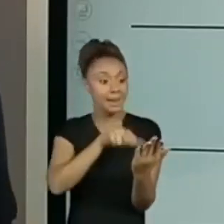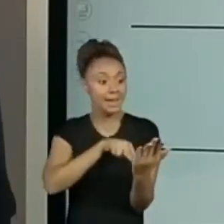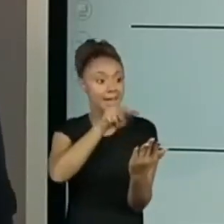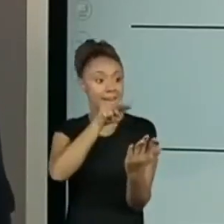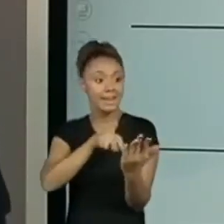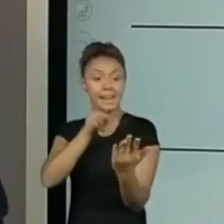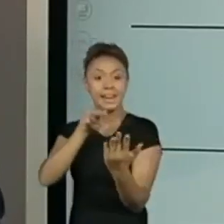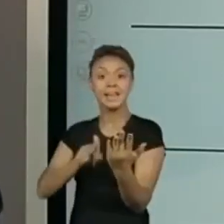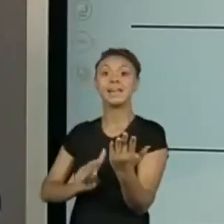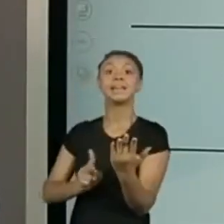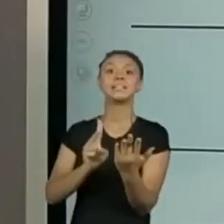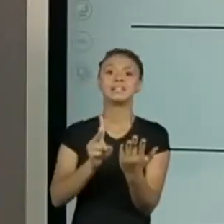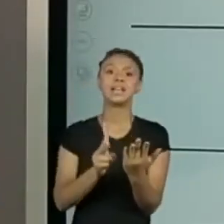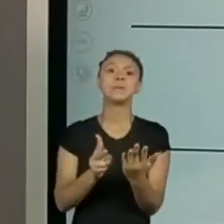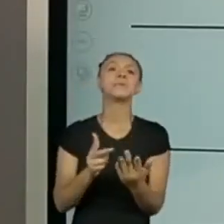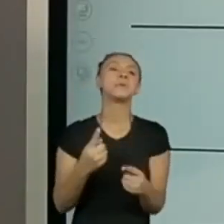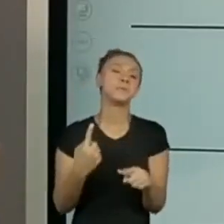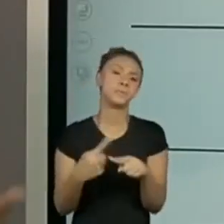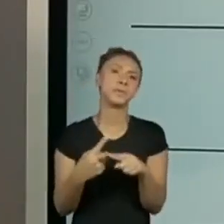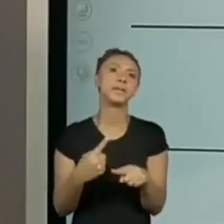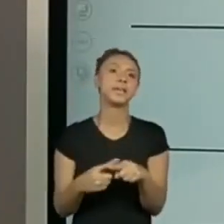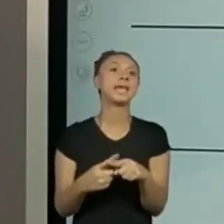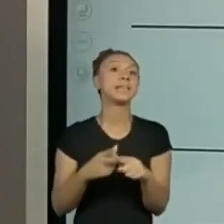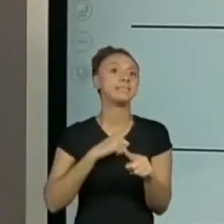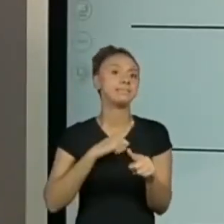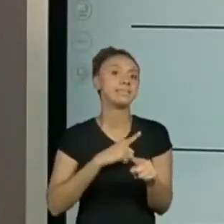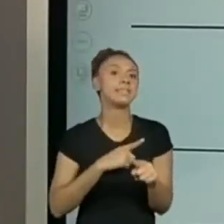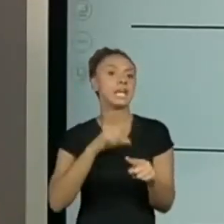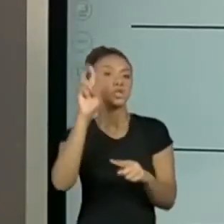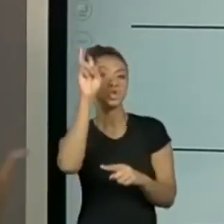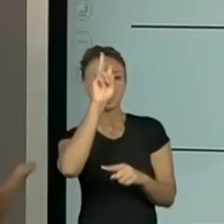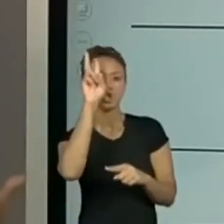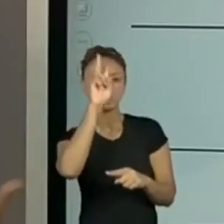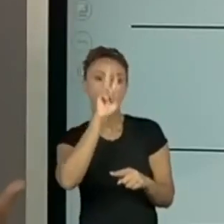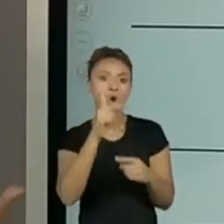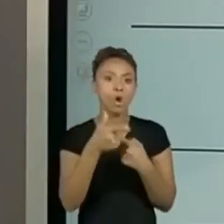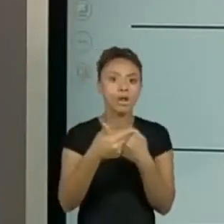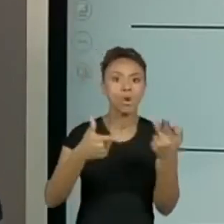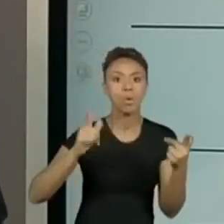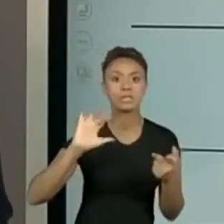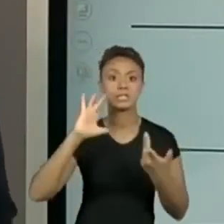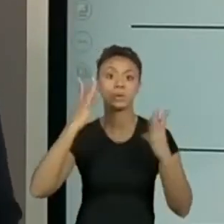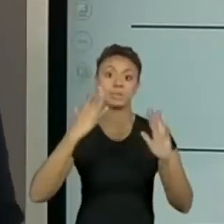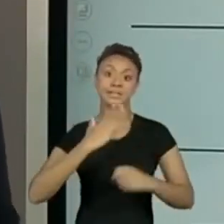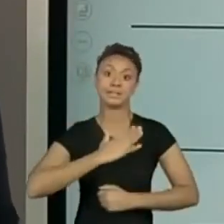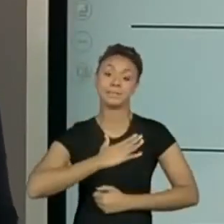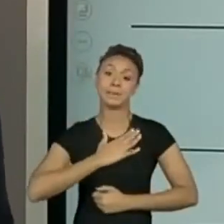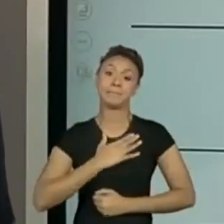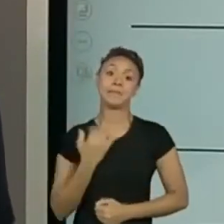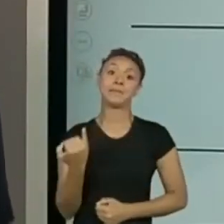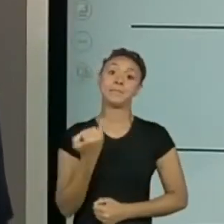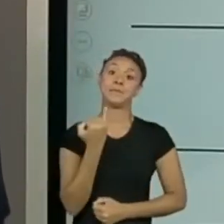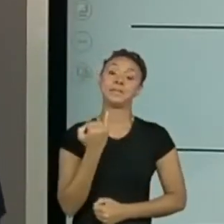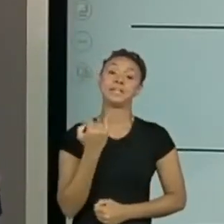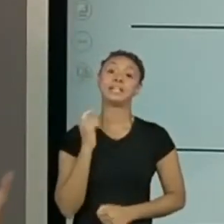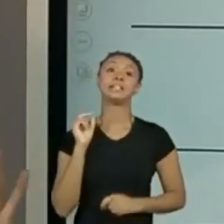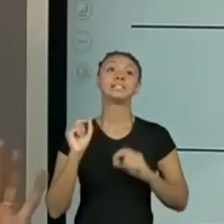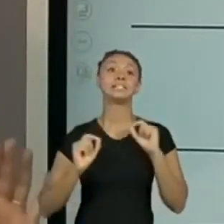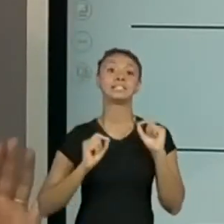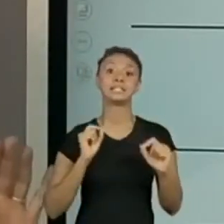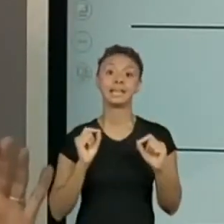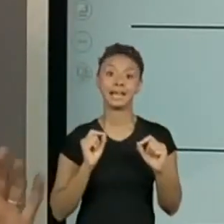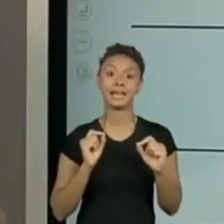né? Até porque tem outras coisas nessa história que são bem importantes para mim, é a Bela e